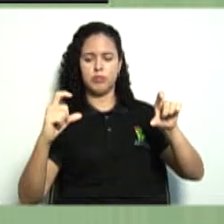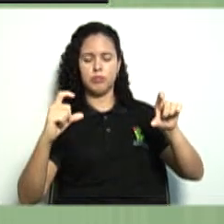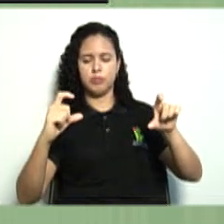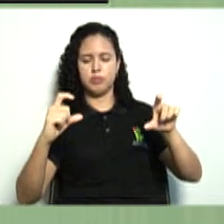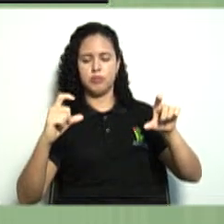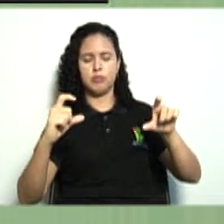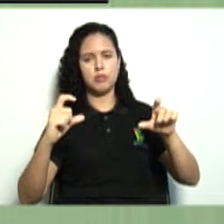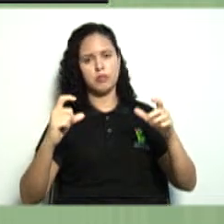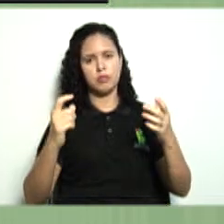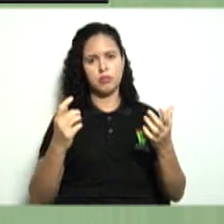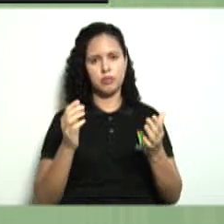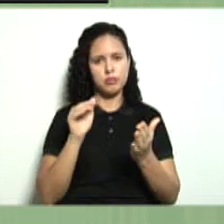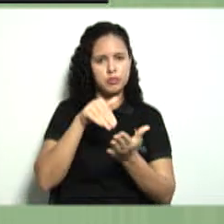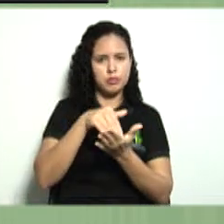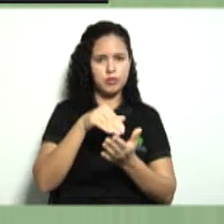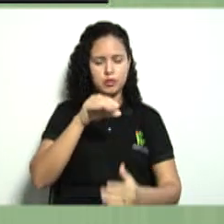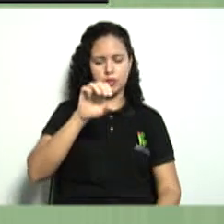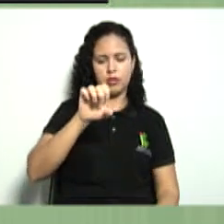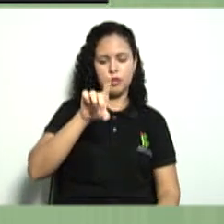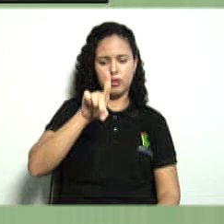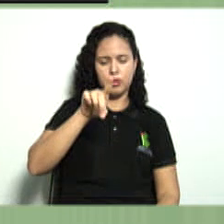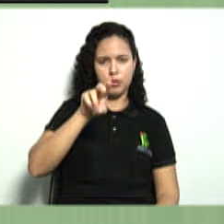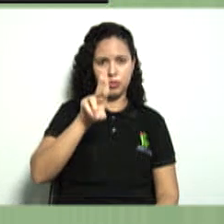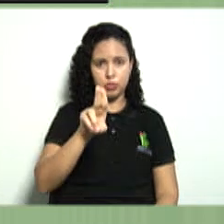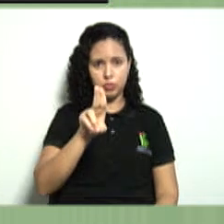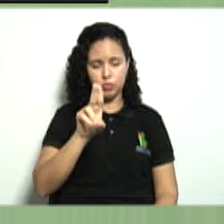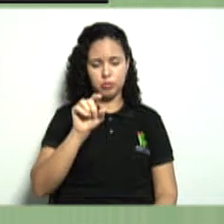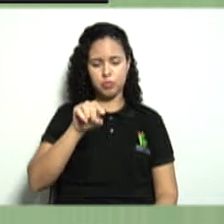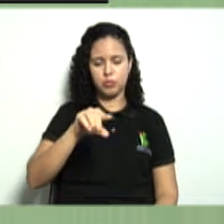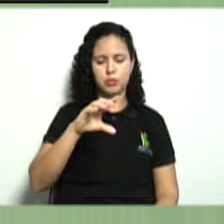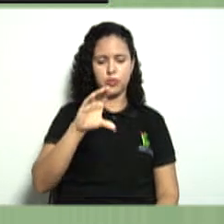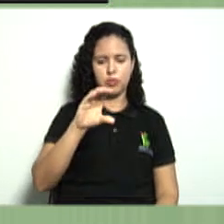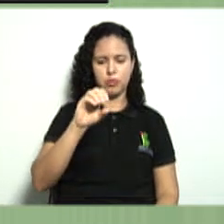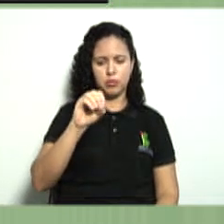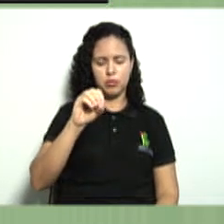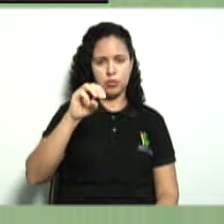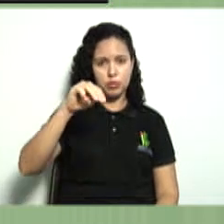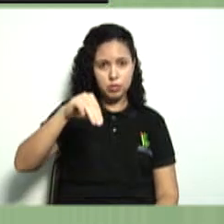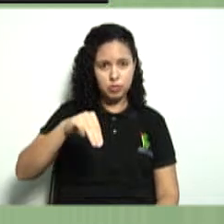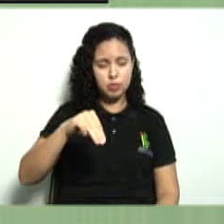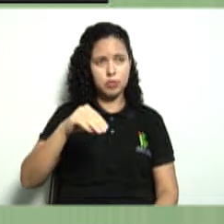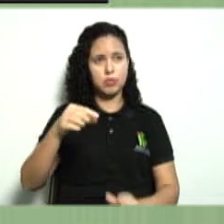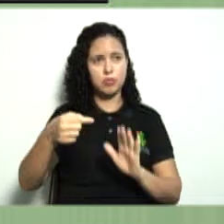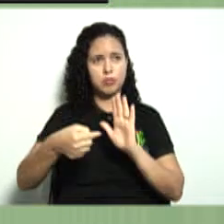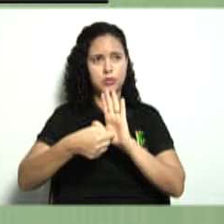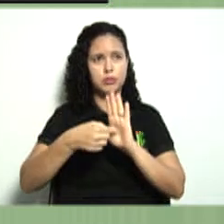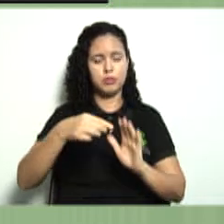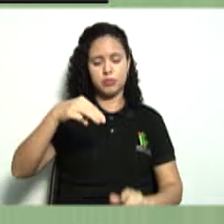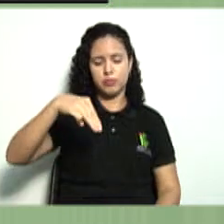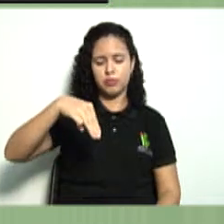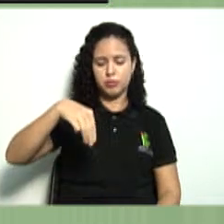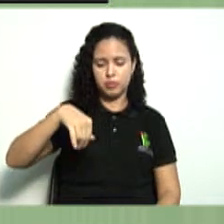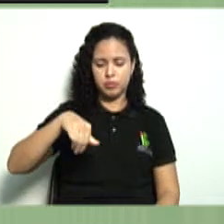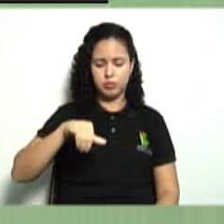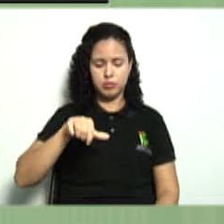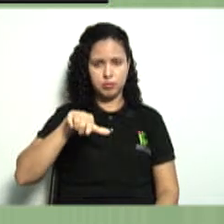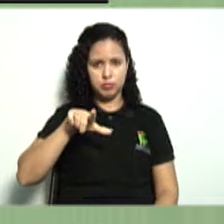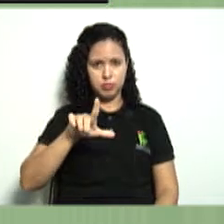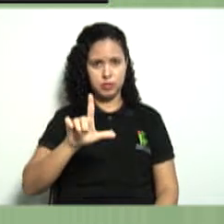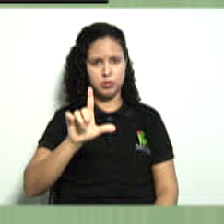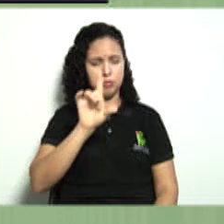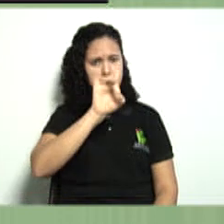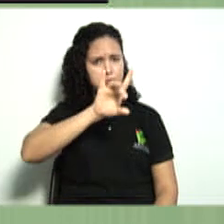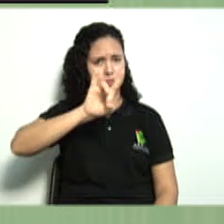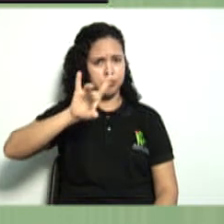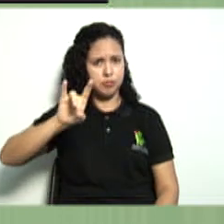finalizar como edu, .com, .gov, .mil, .br, enfim. Aqui, ó,